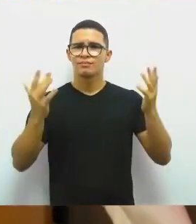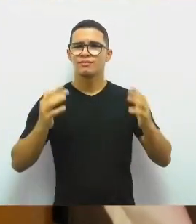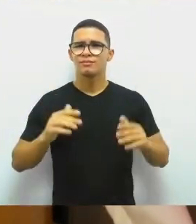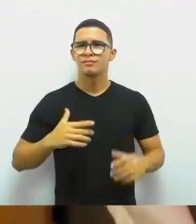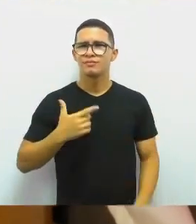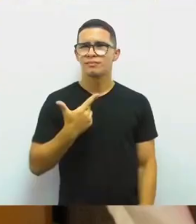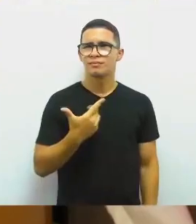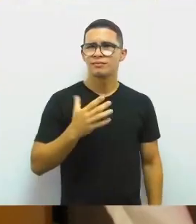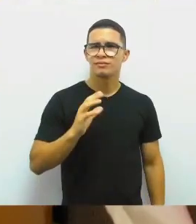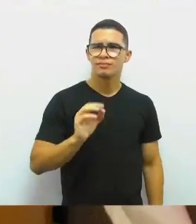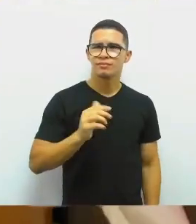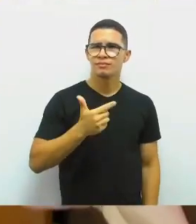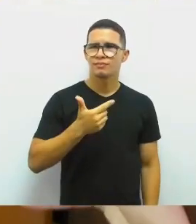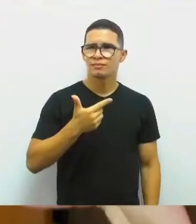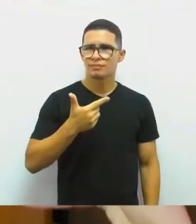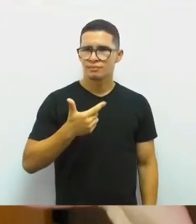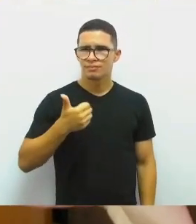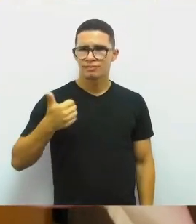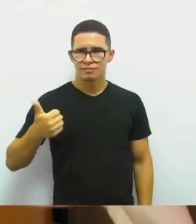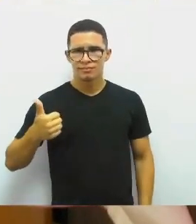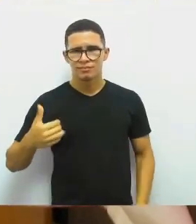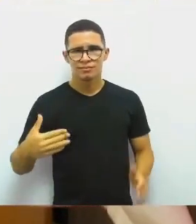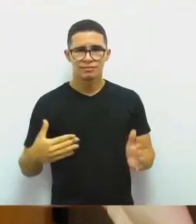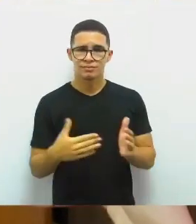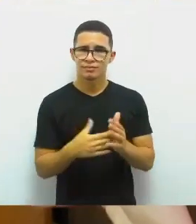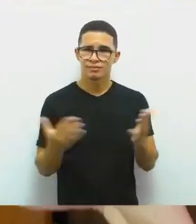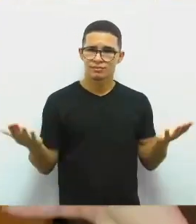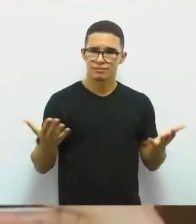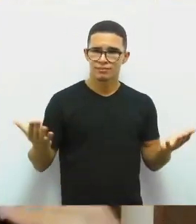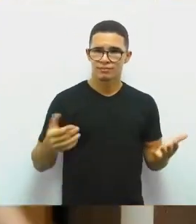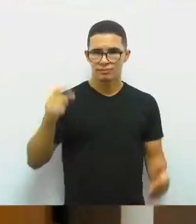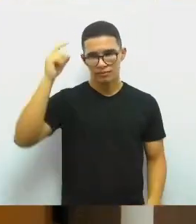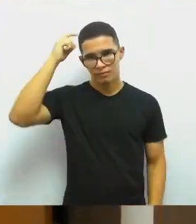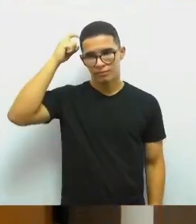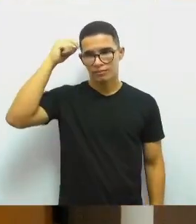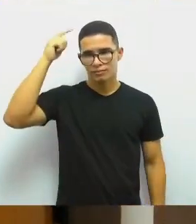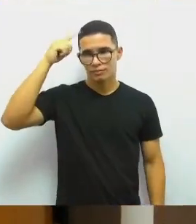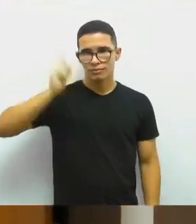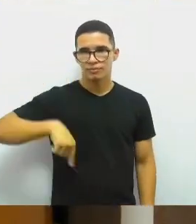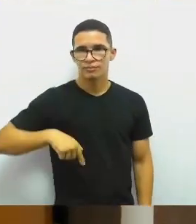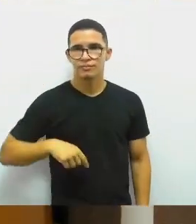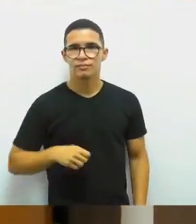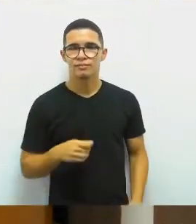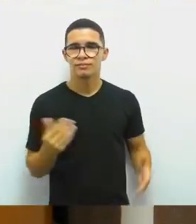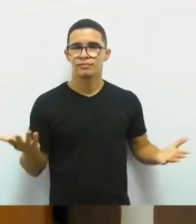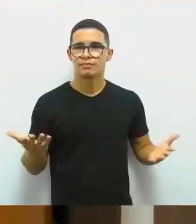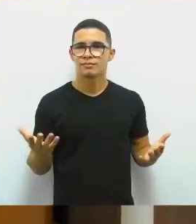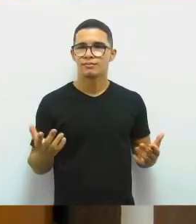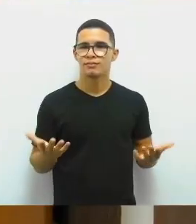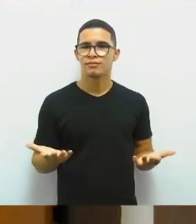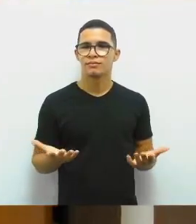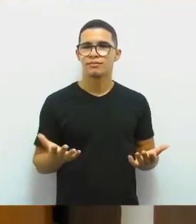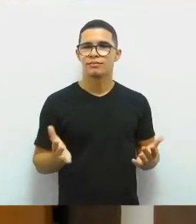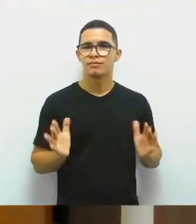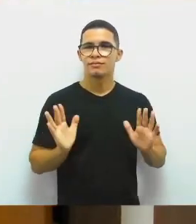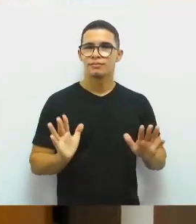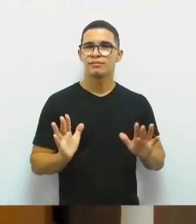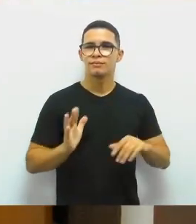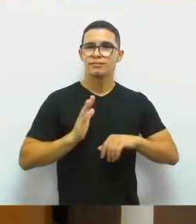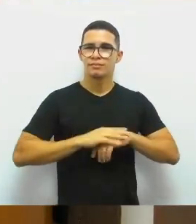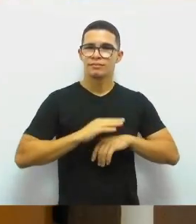desde 2021, 22, 23, 24. Já estou no quarto mandato, ó, na sua frente ainda, Jorge. Mas...